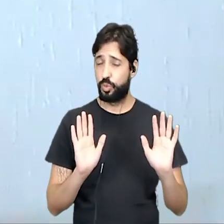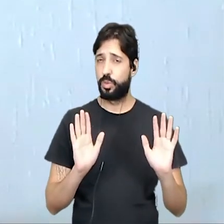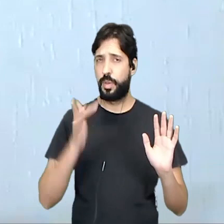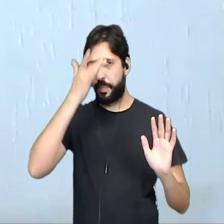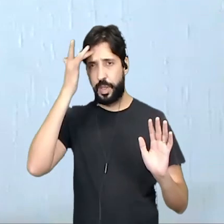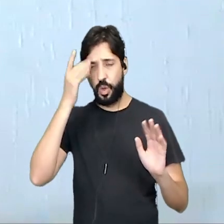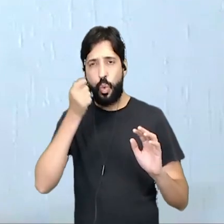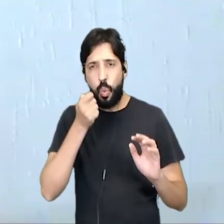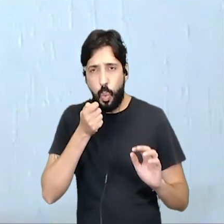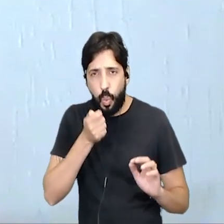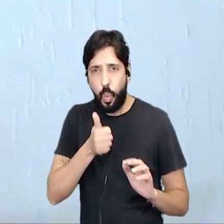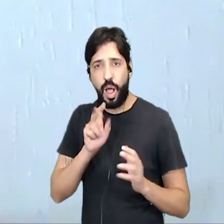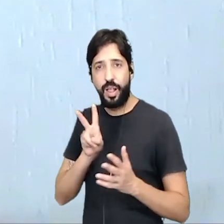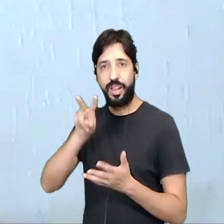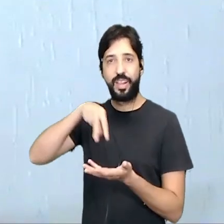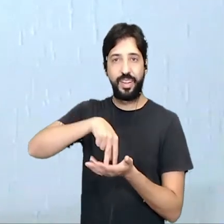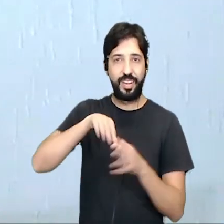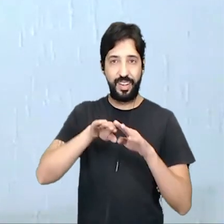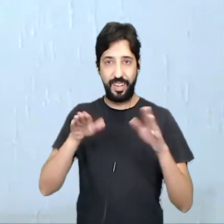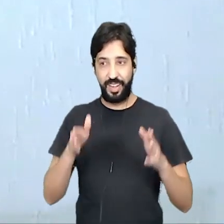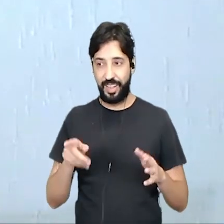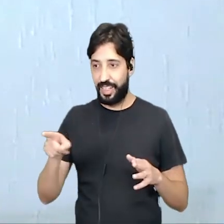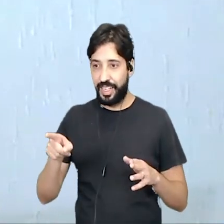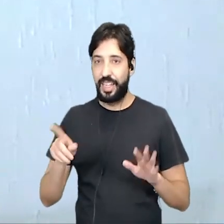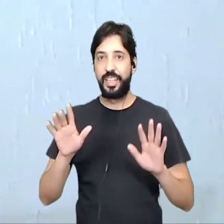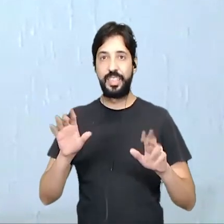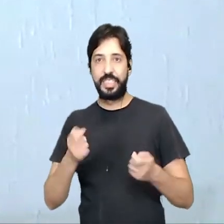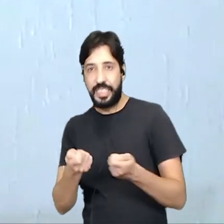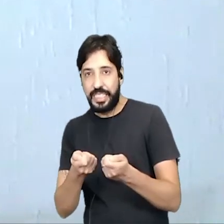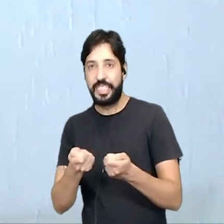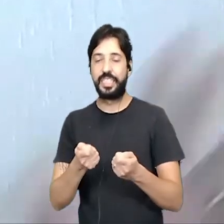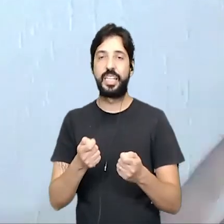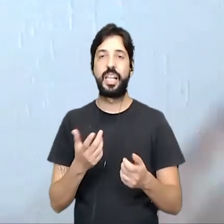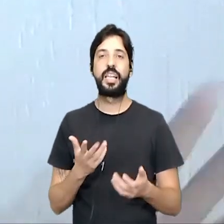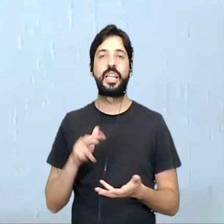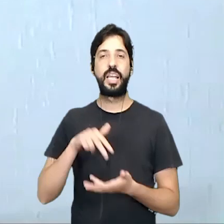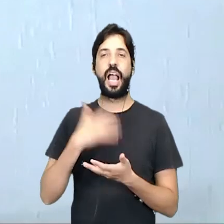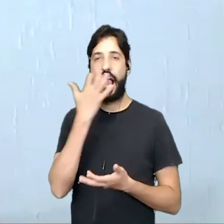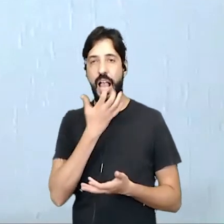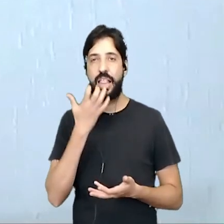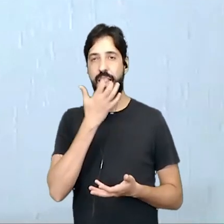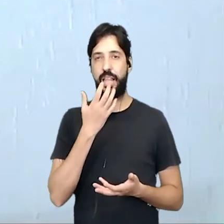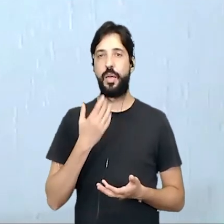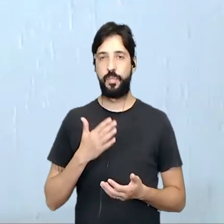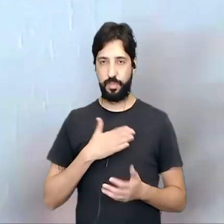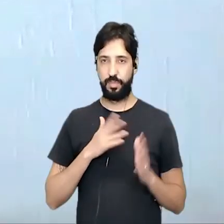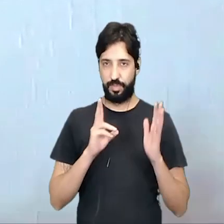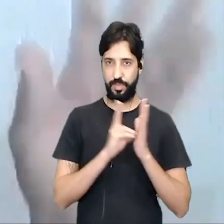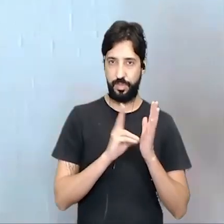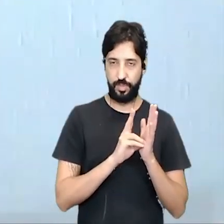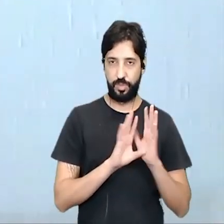Em algum momento, o pessoal que quase subiu no palco eles foram contidos para não subir no palco cantando